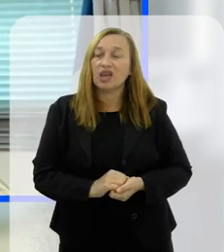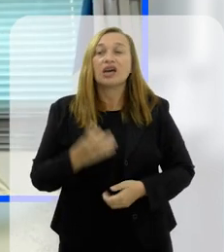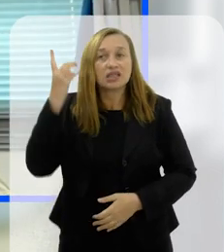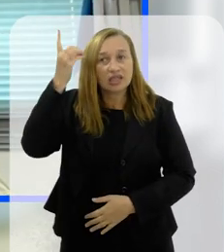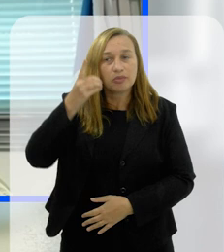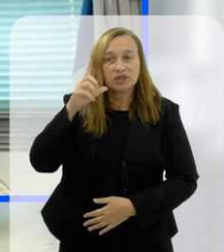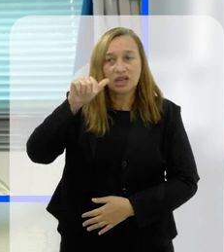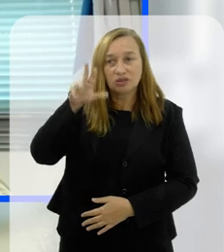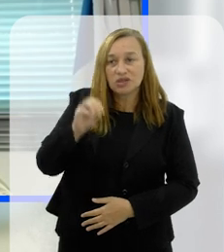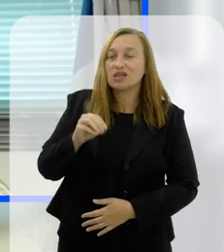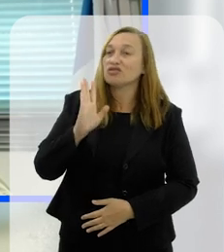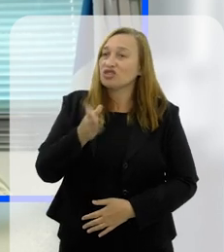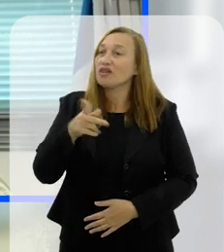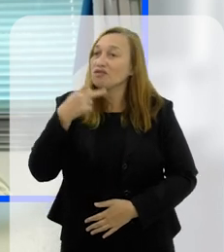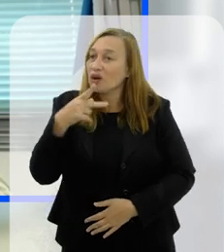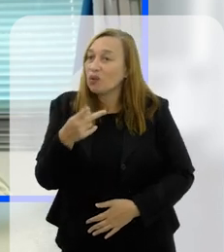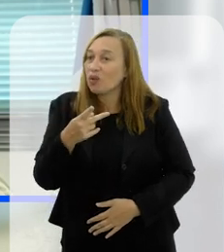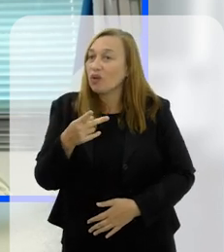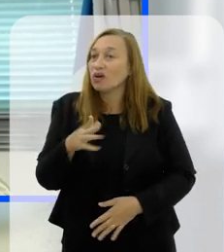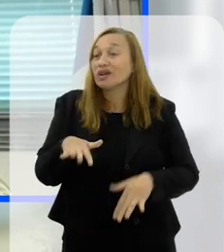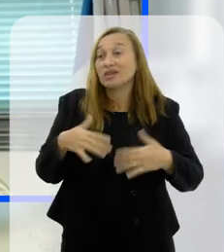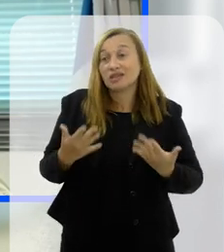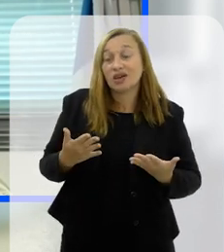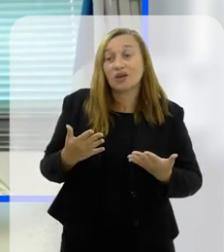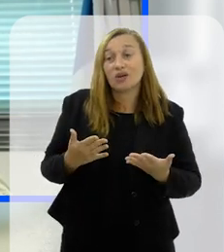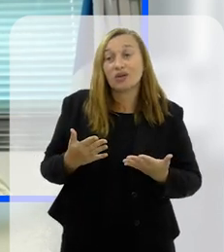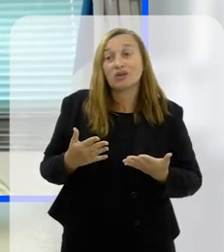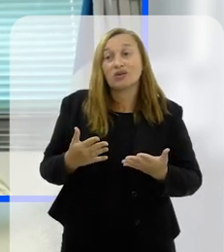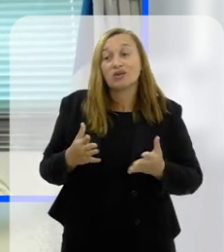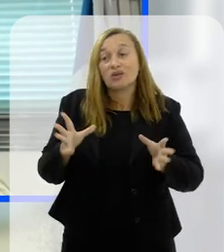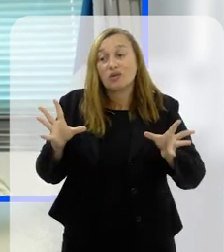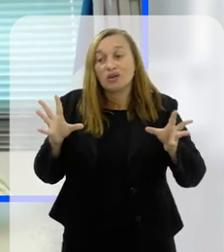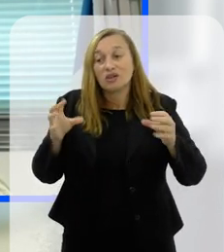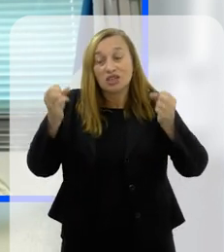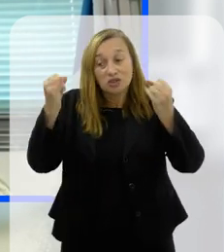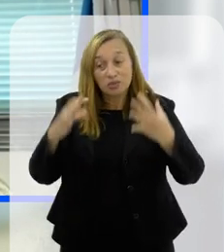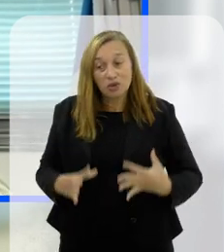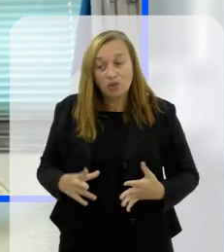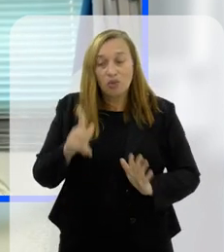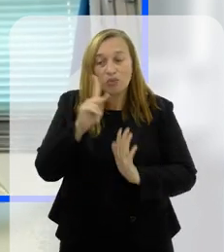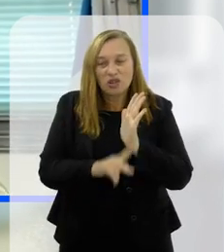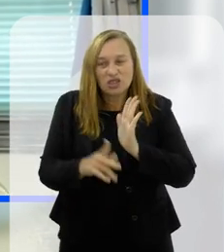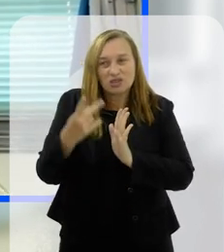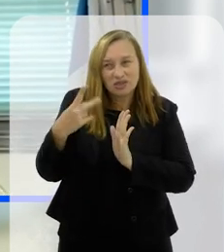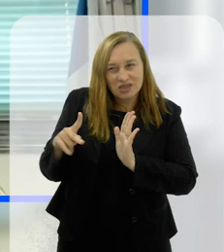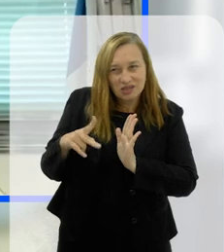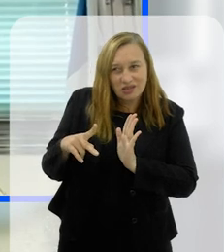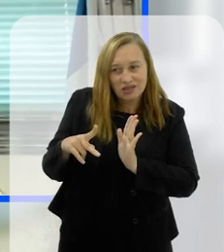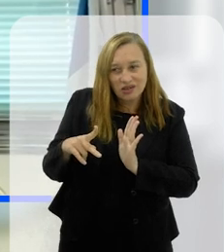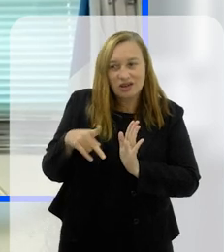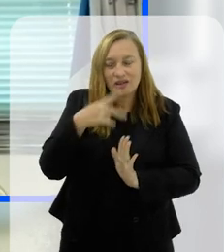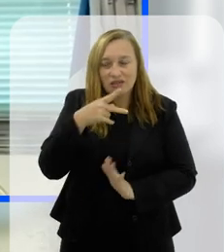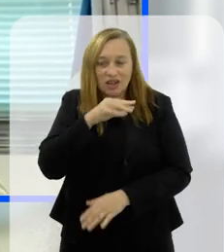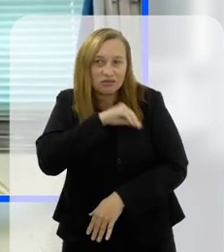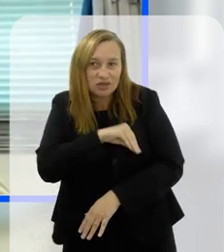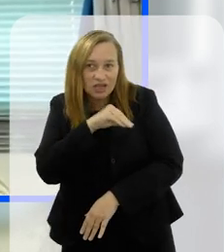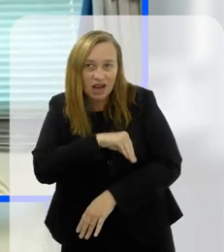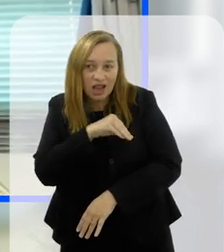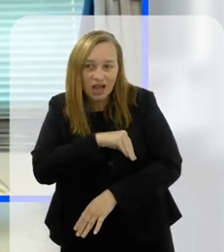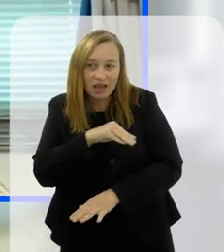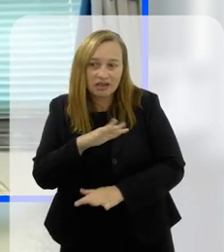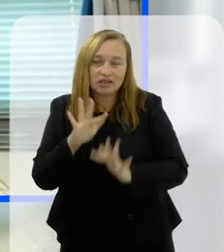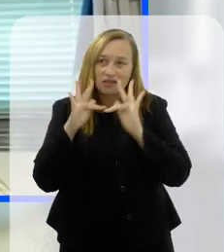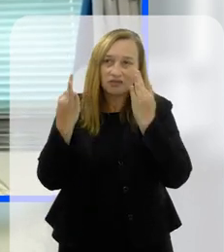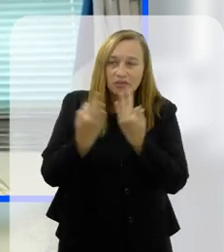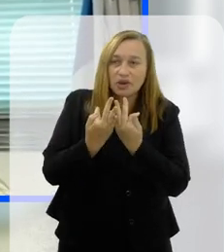é deputado Luciano já adiantou aí então o rascunho de um projeto de lei do senhor né a respeito da renda aí para essas